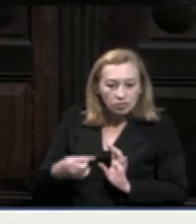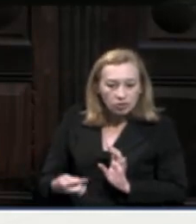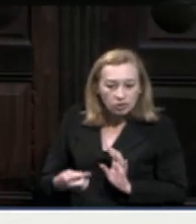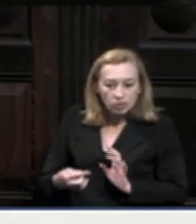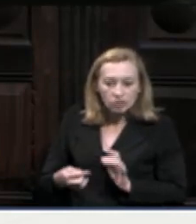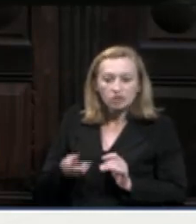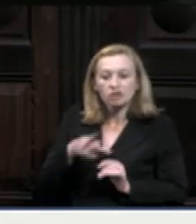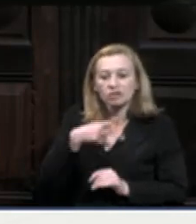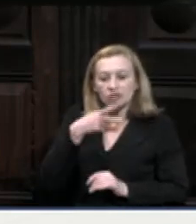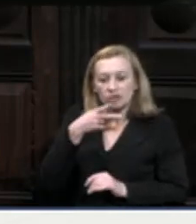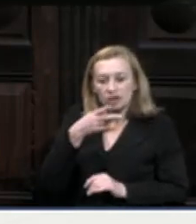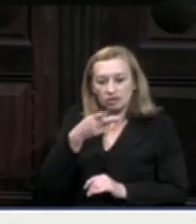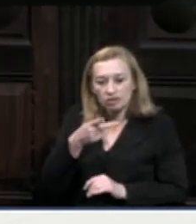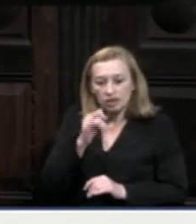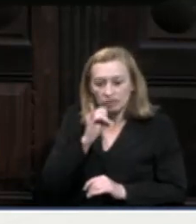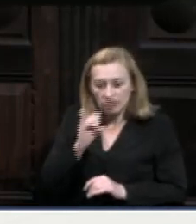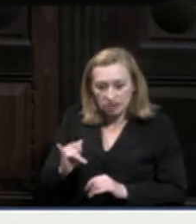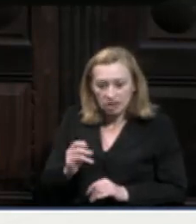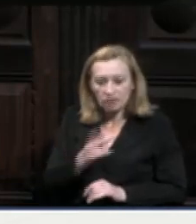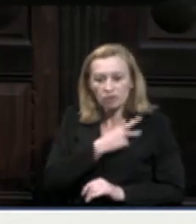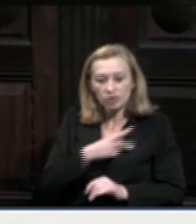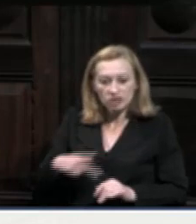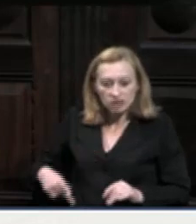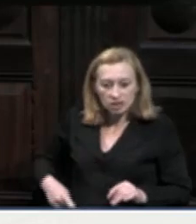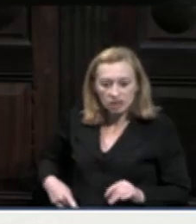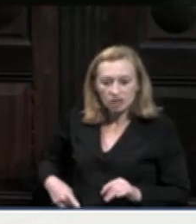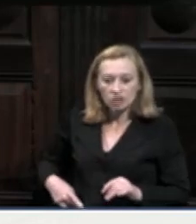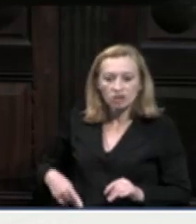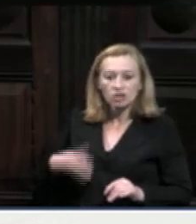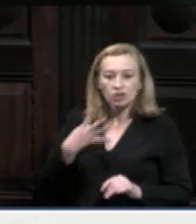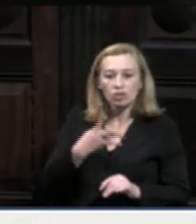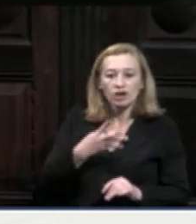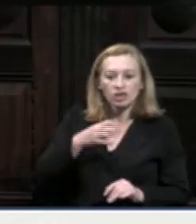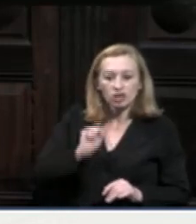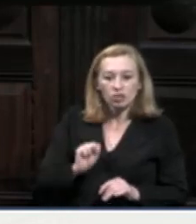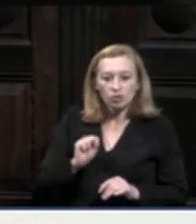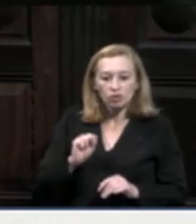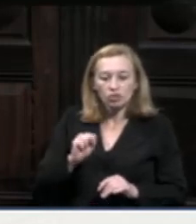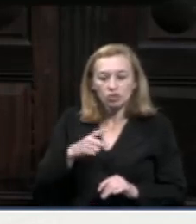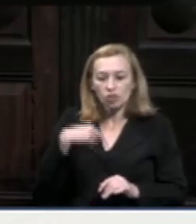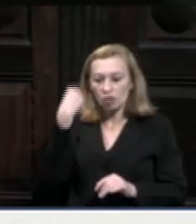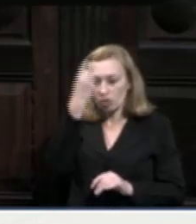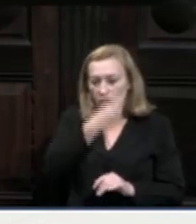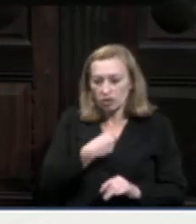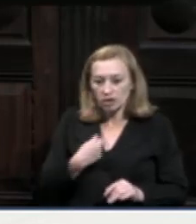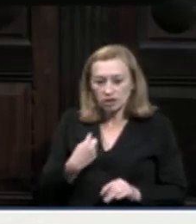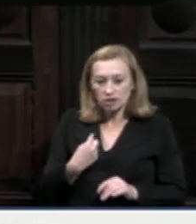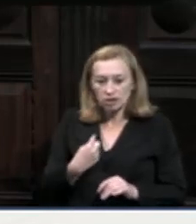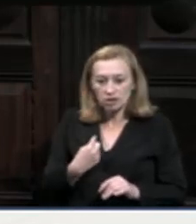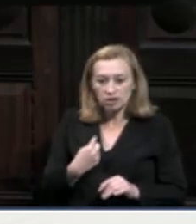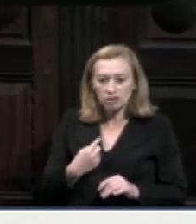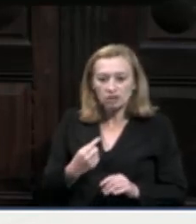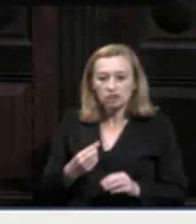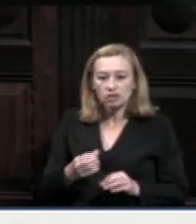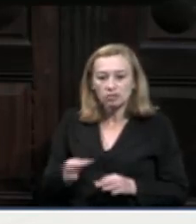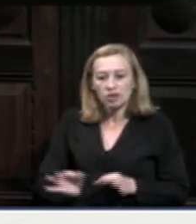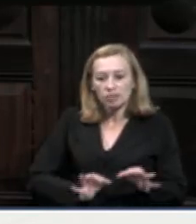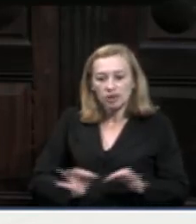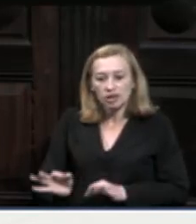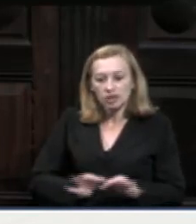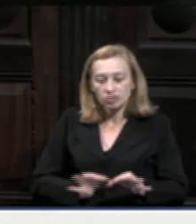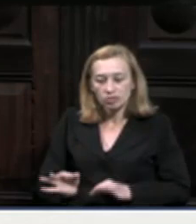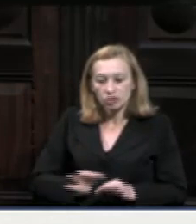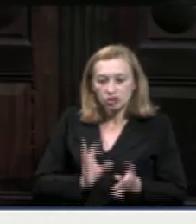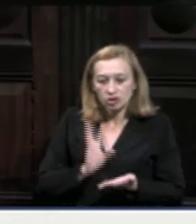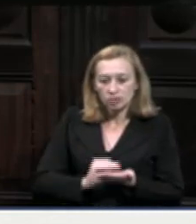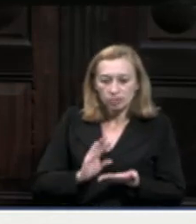ao presidente, e imediatamente, em 48 horas, ele colocava o projeto em